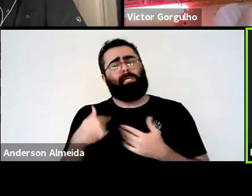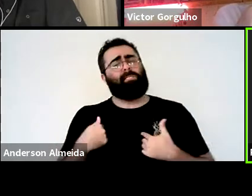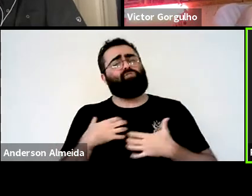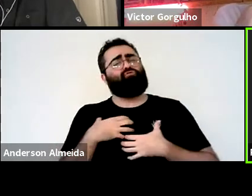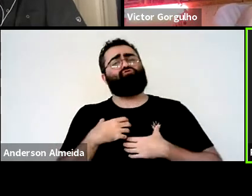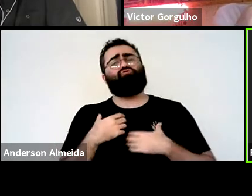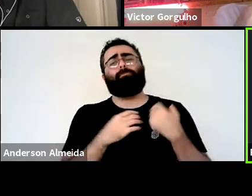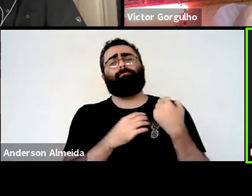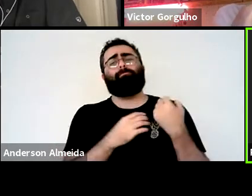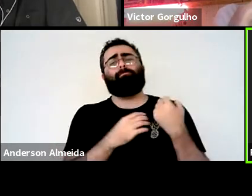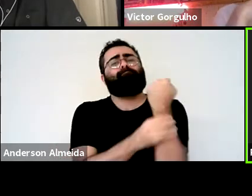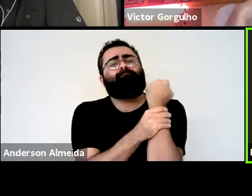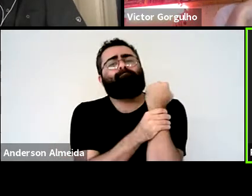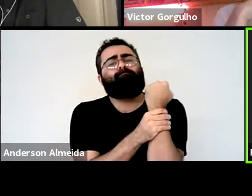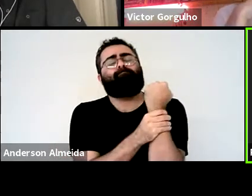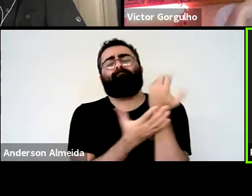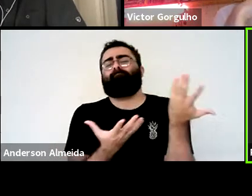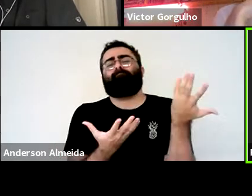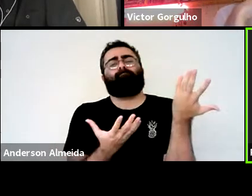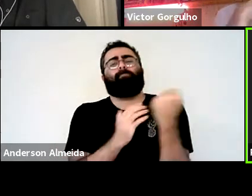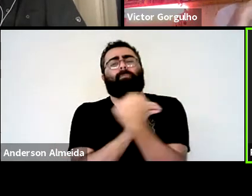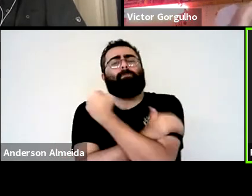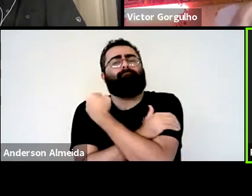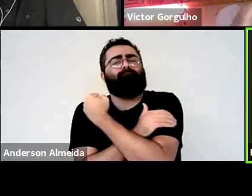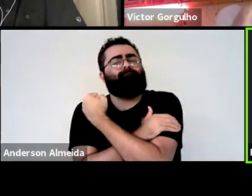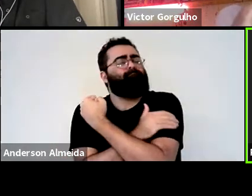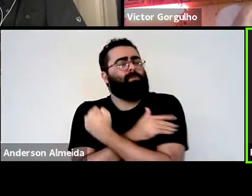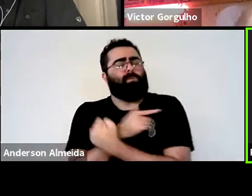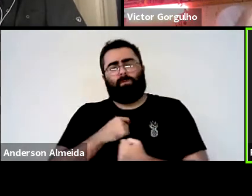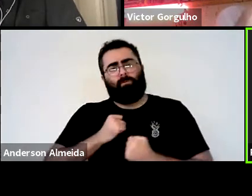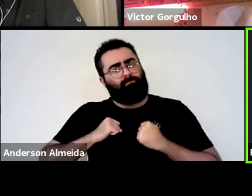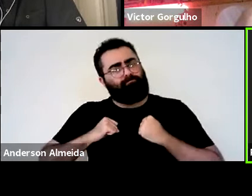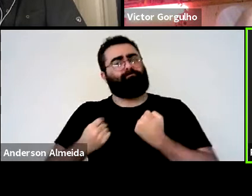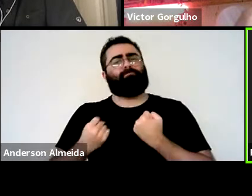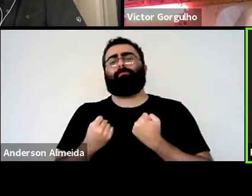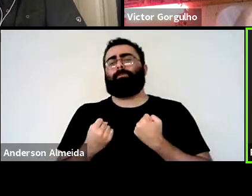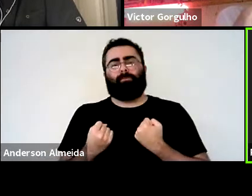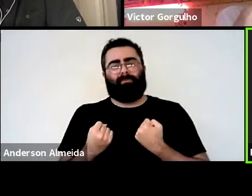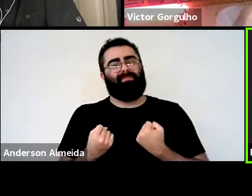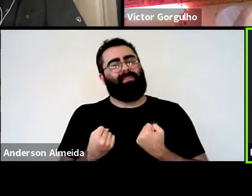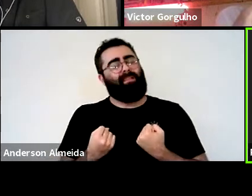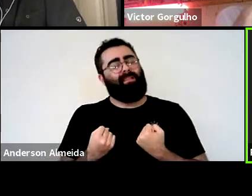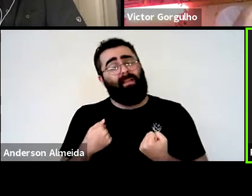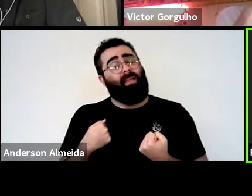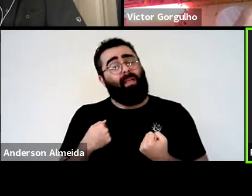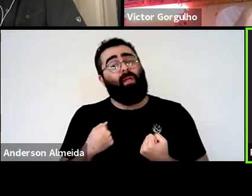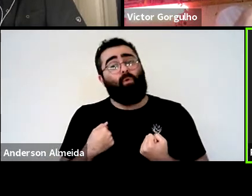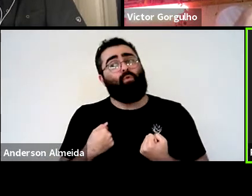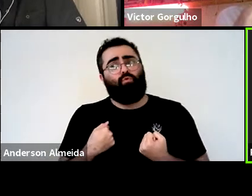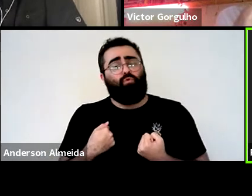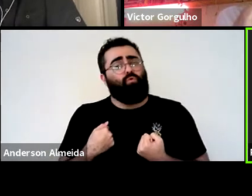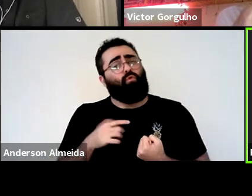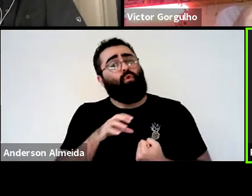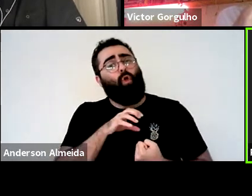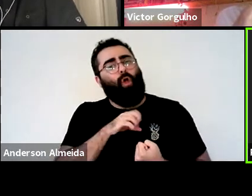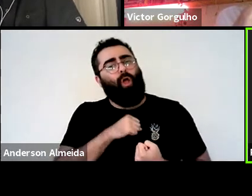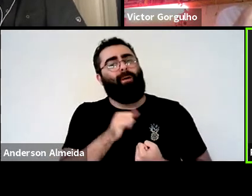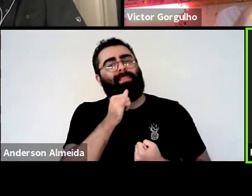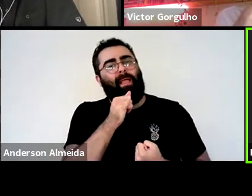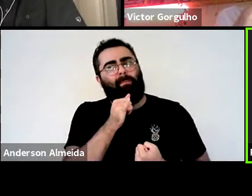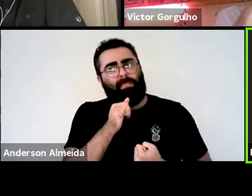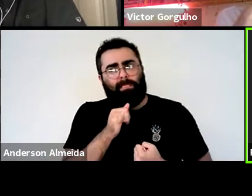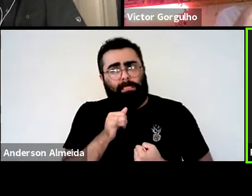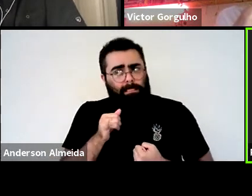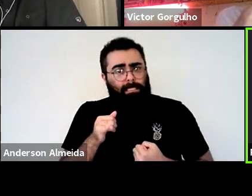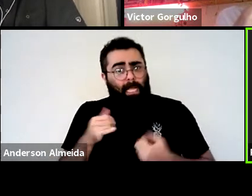uma segurança, um poder, assim, sei. Tem um flerte com um perigo de eu estar